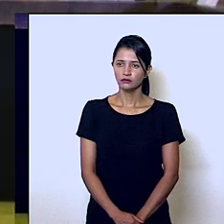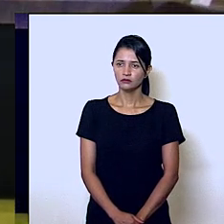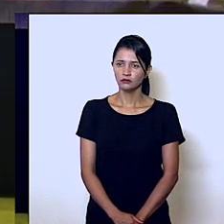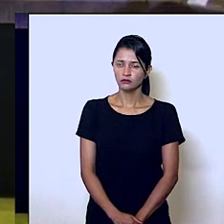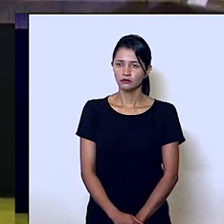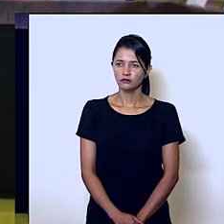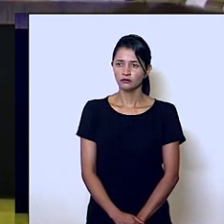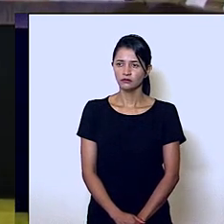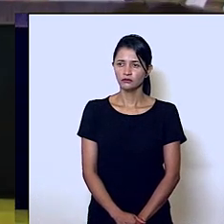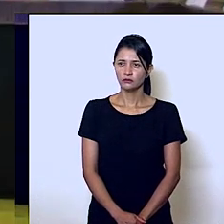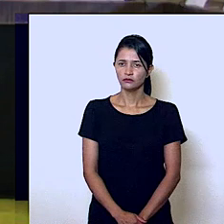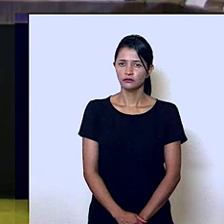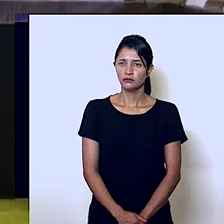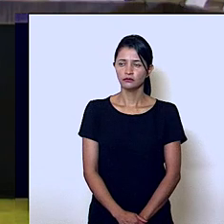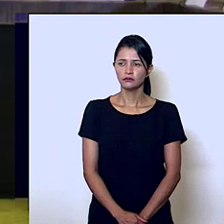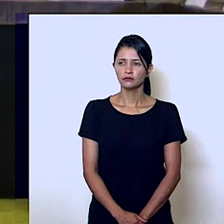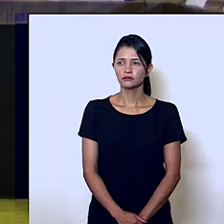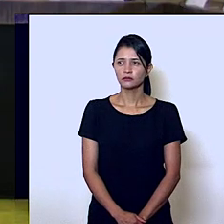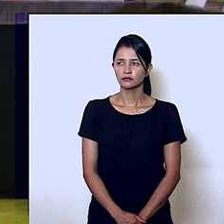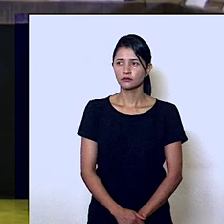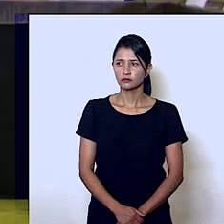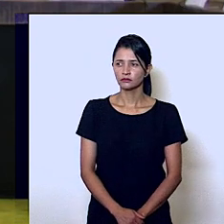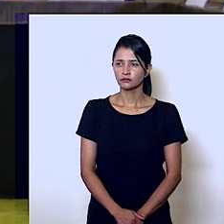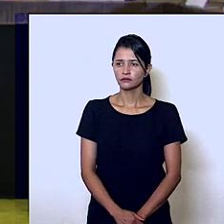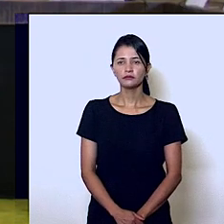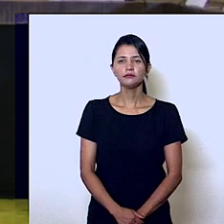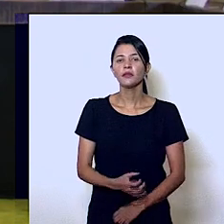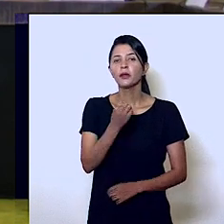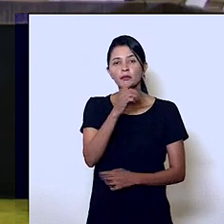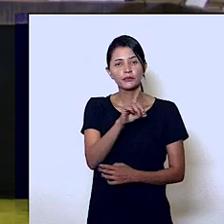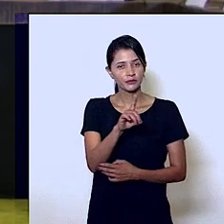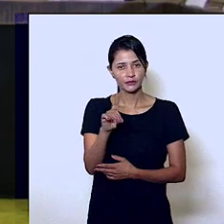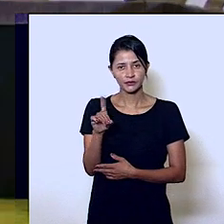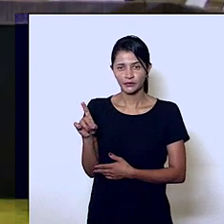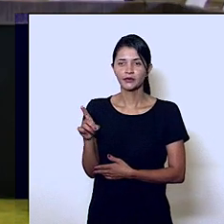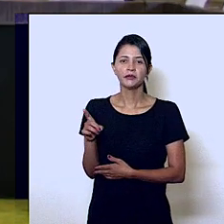Bom, muito bom dia, as senhoras e os senhores.